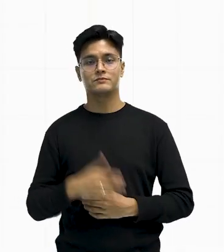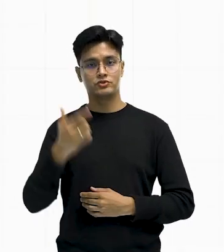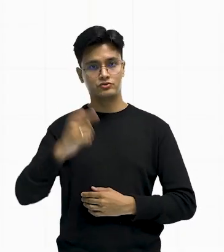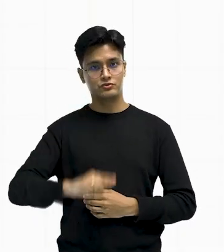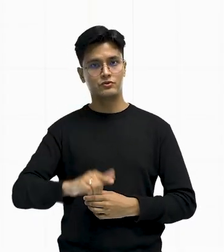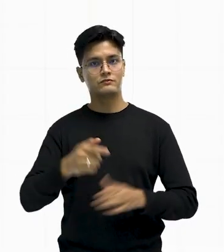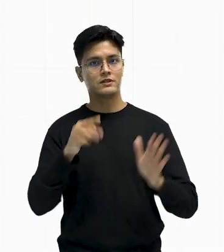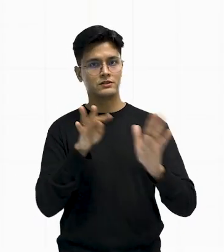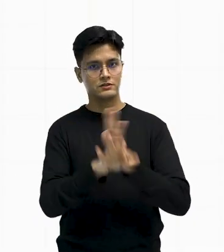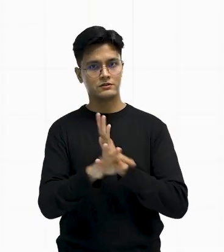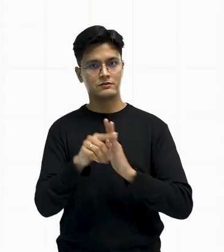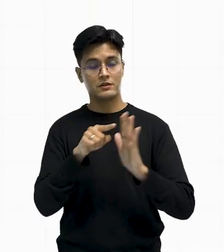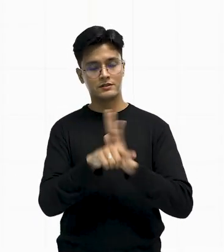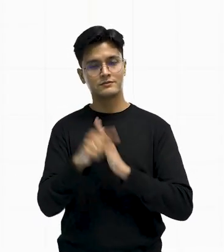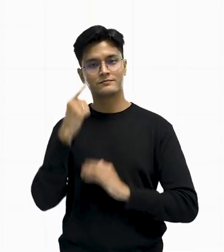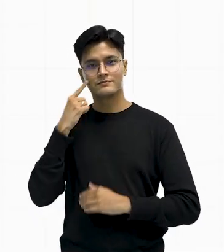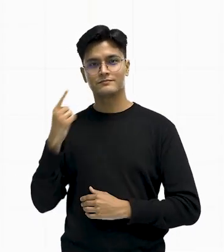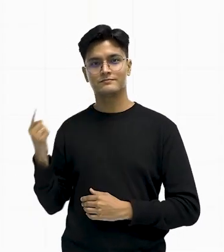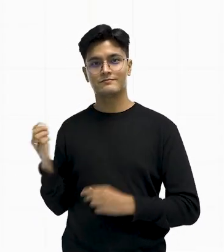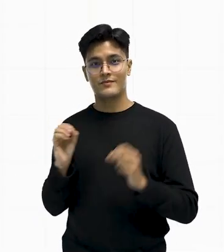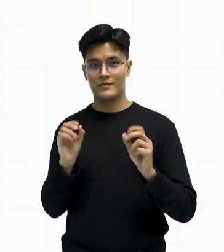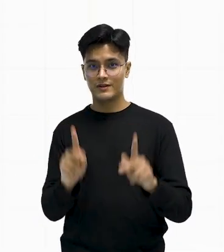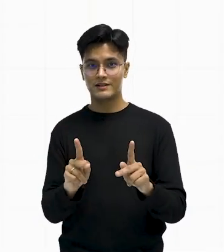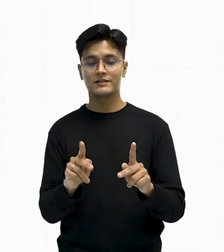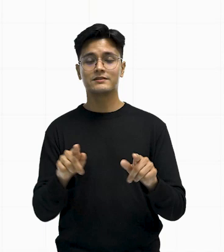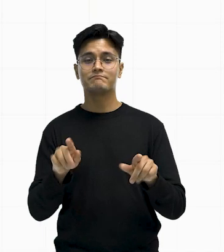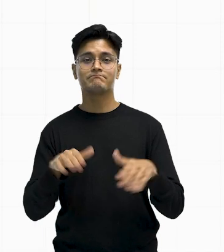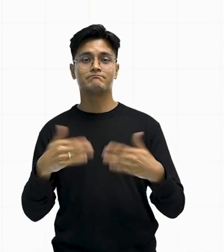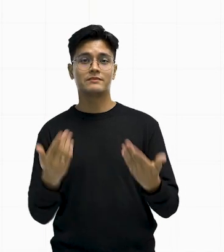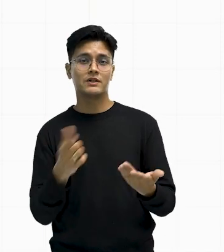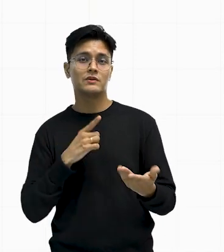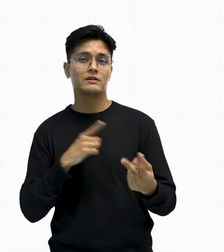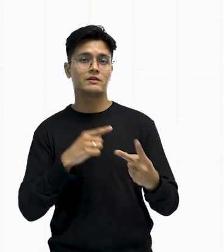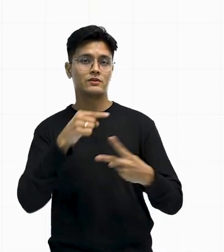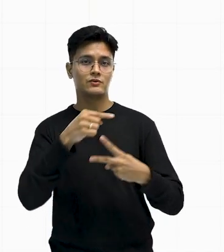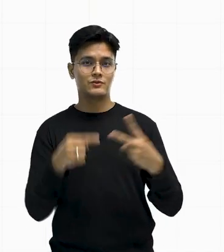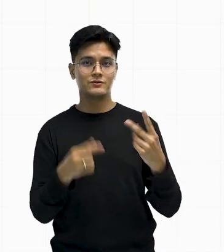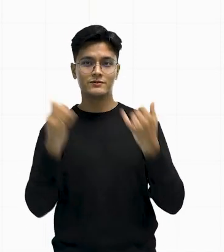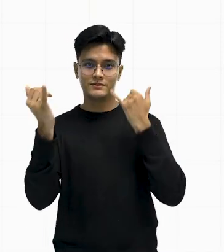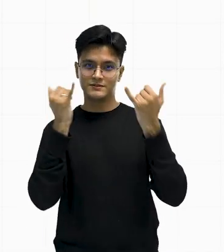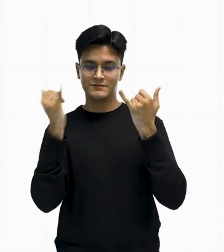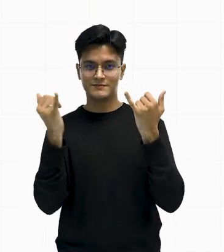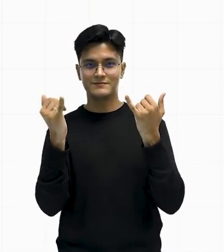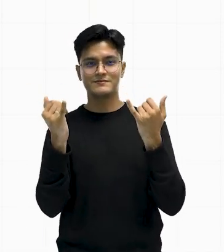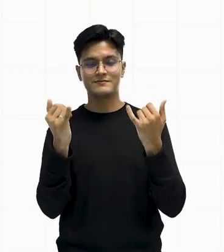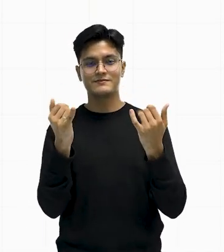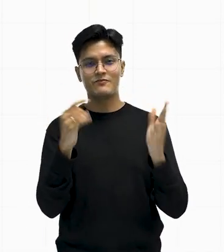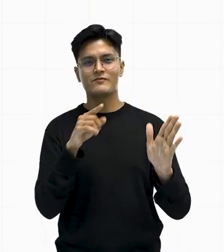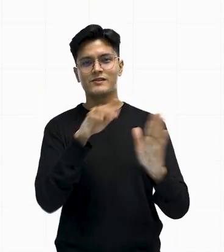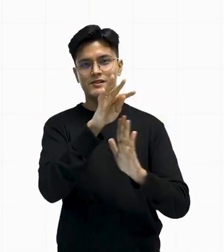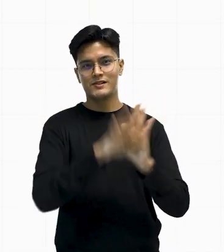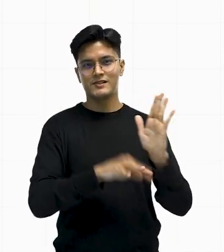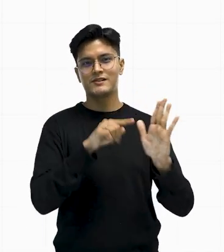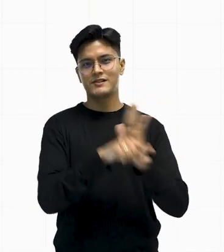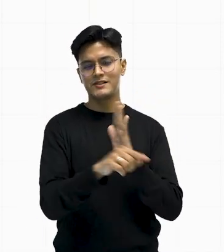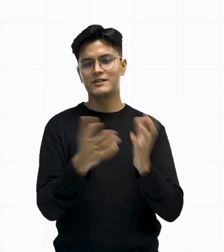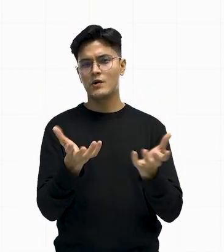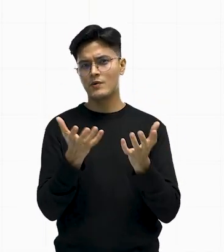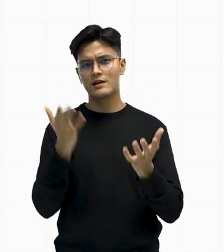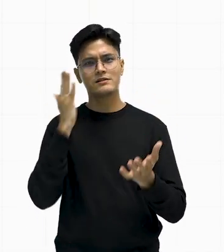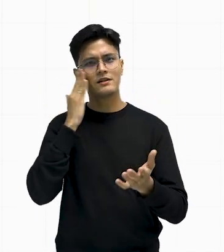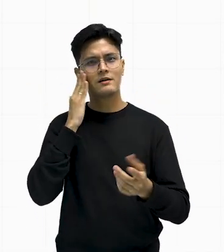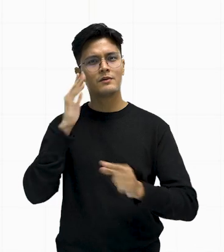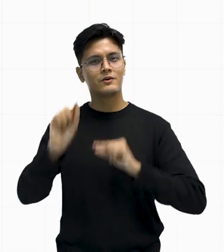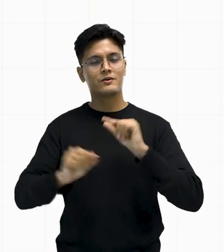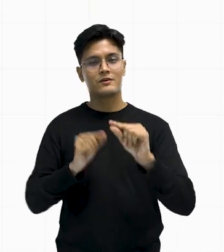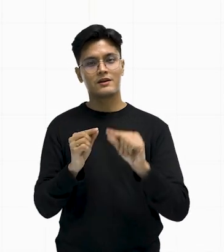então. Ok, temos aí então as duas informações. A questão quer saber o valor